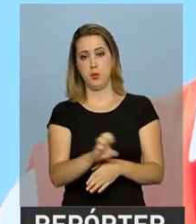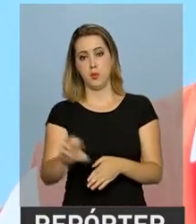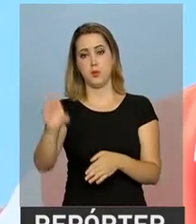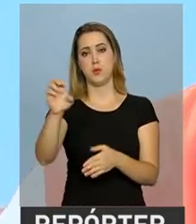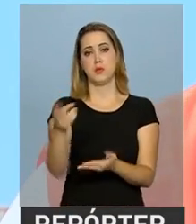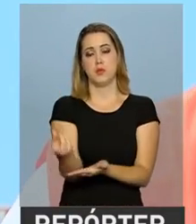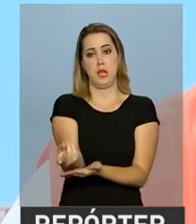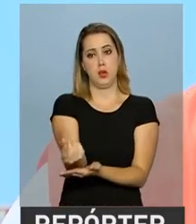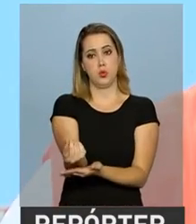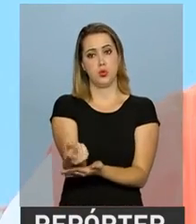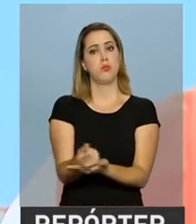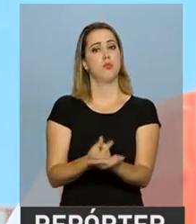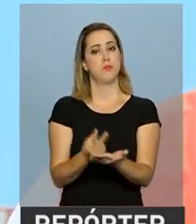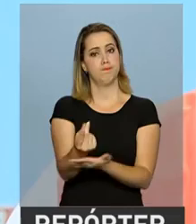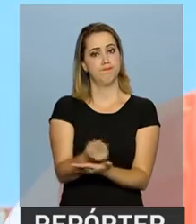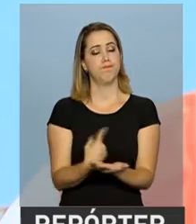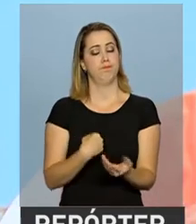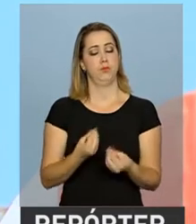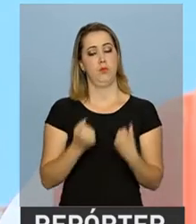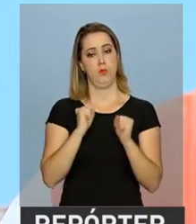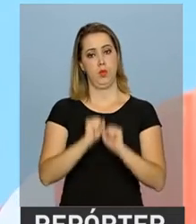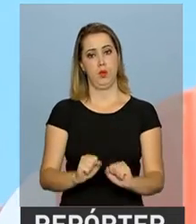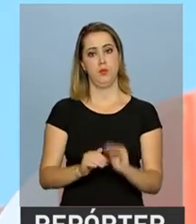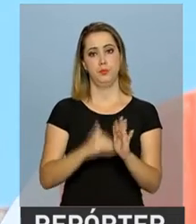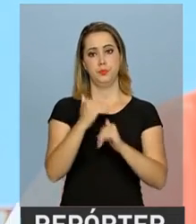país, né, e garantir, como eu falei antes,